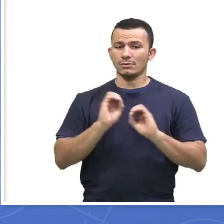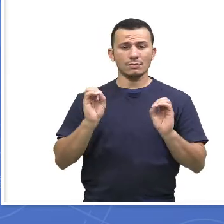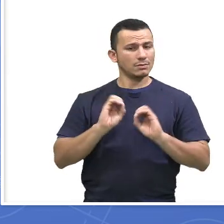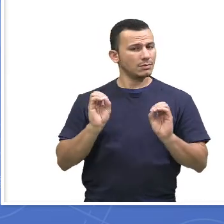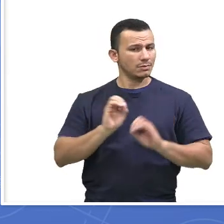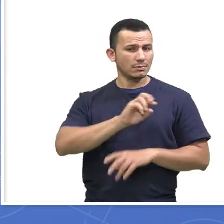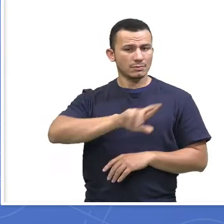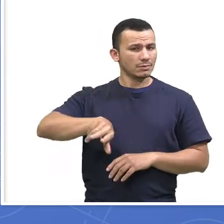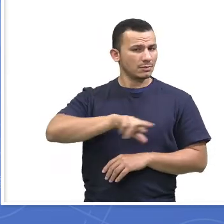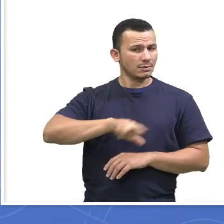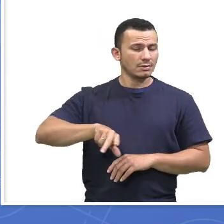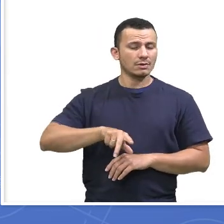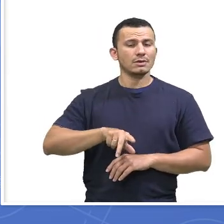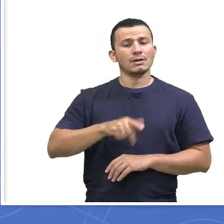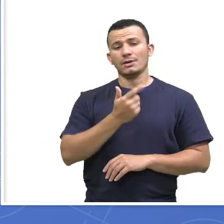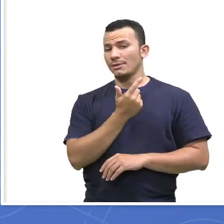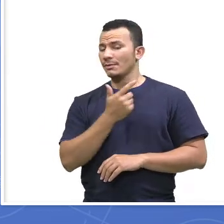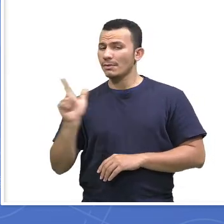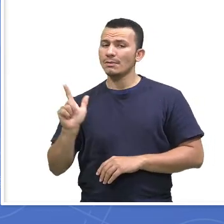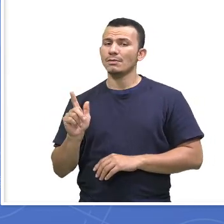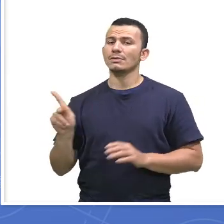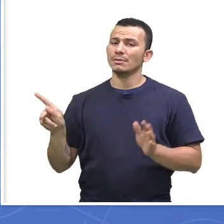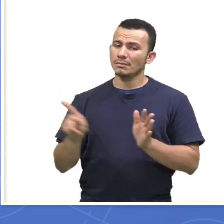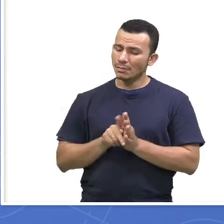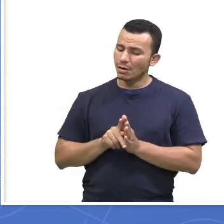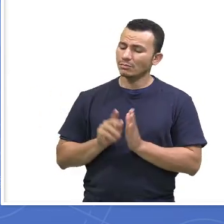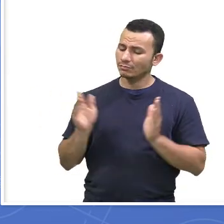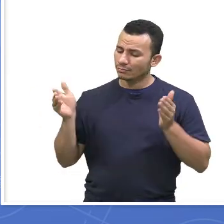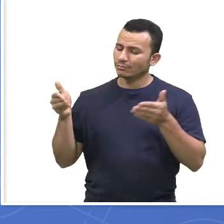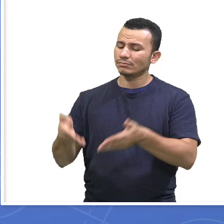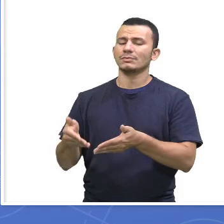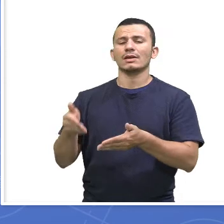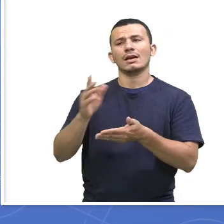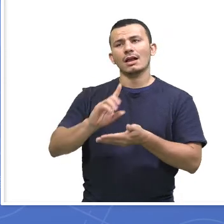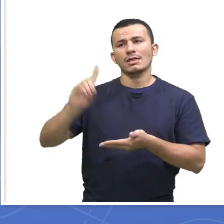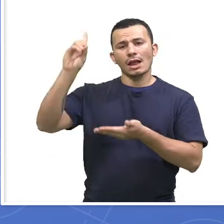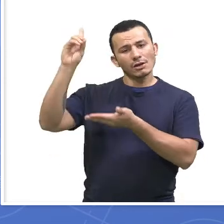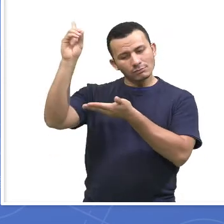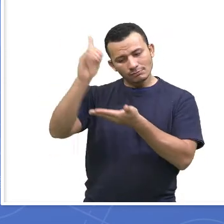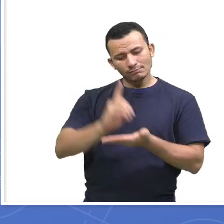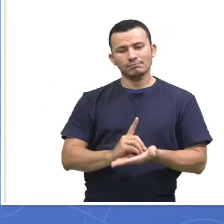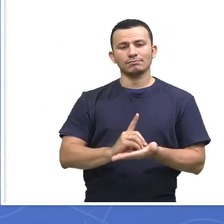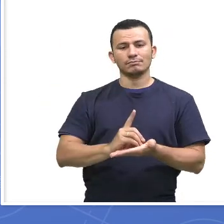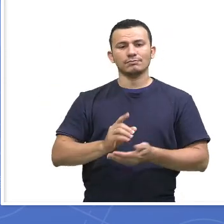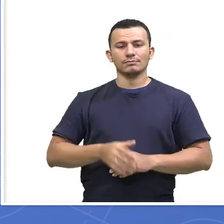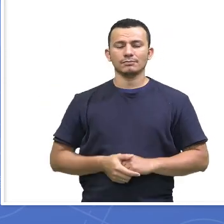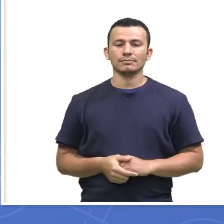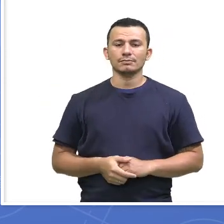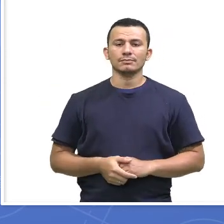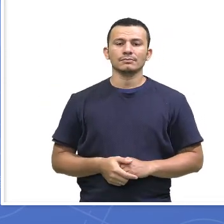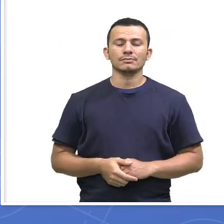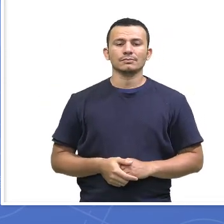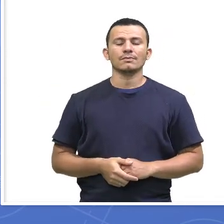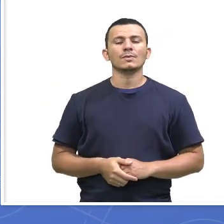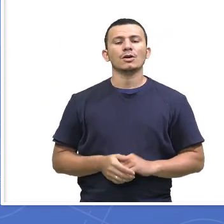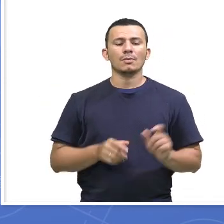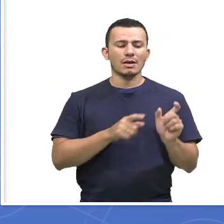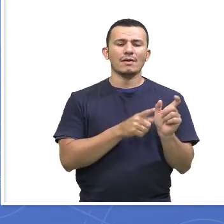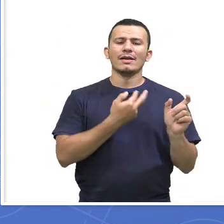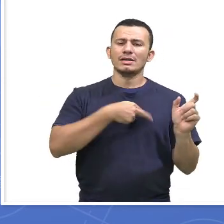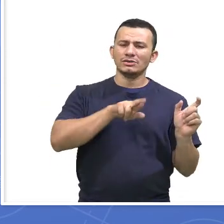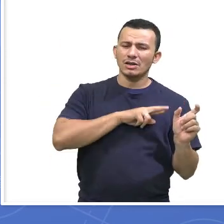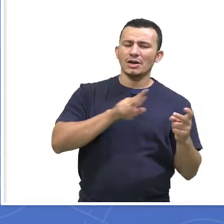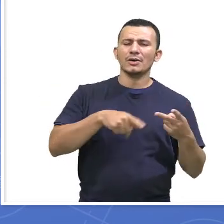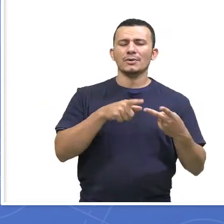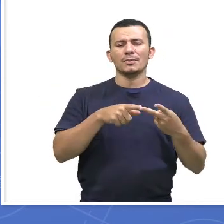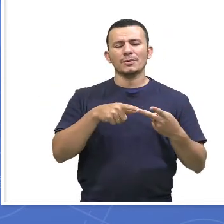movimento ligado ao teocentrismo, a ideia de Deus como centro, né? Então, palavras como religião,